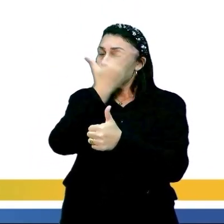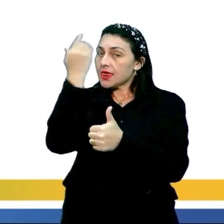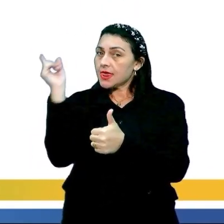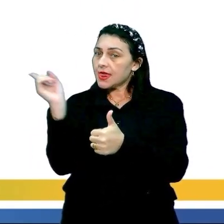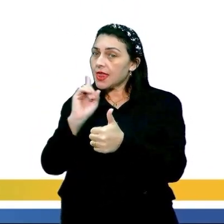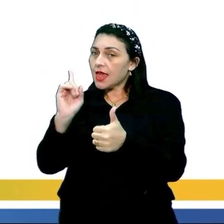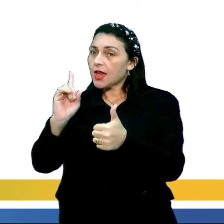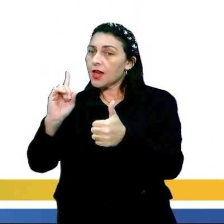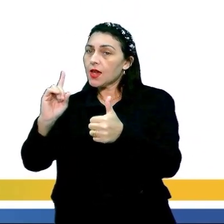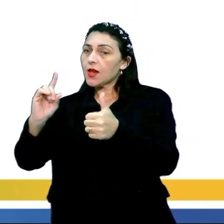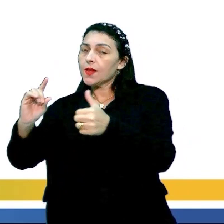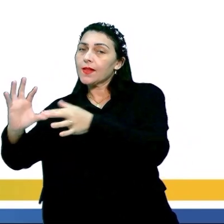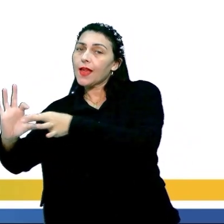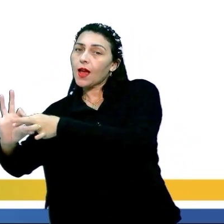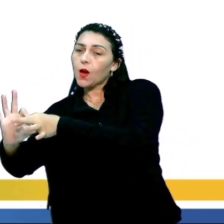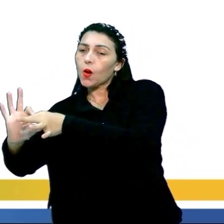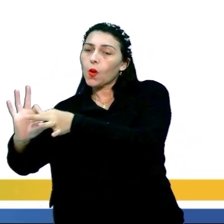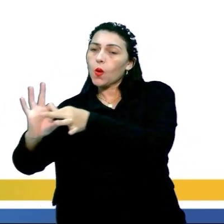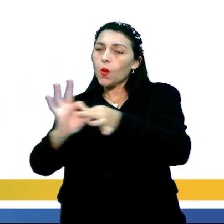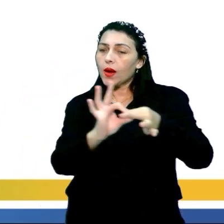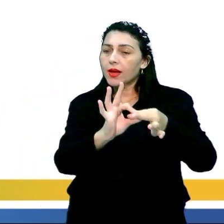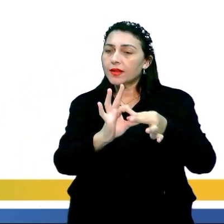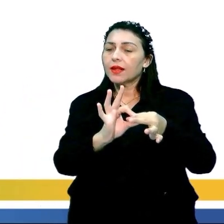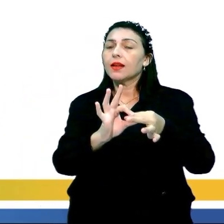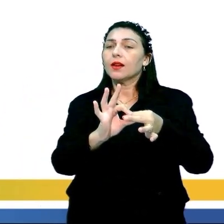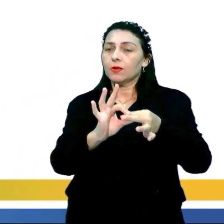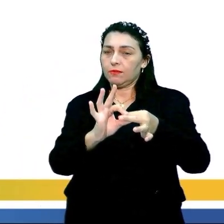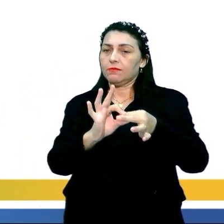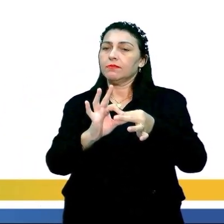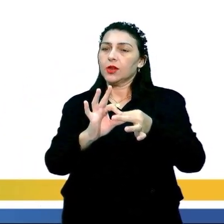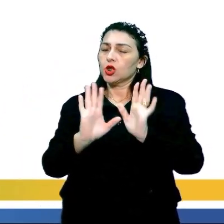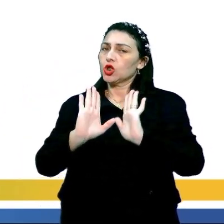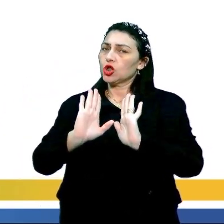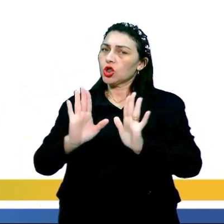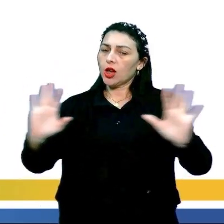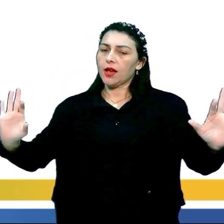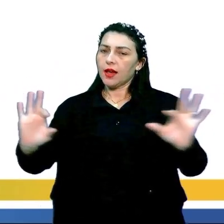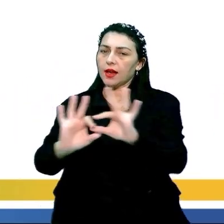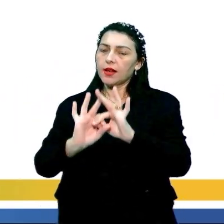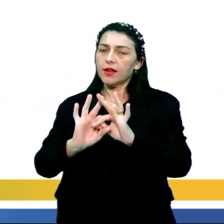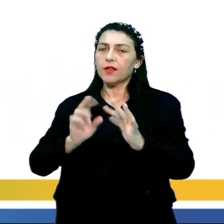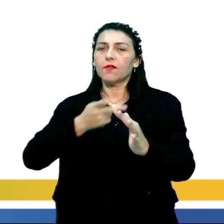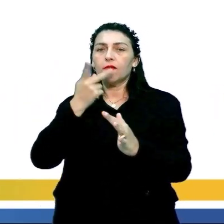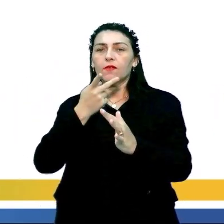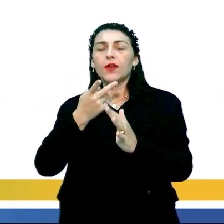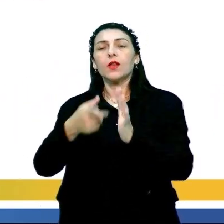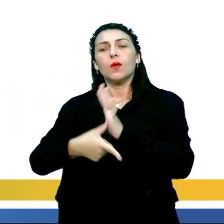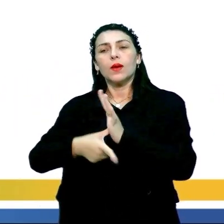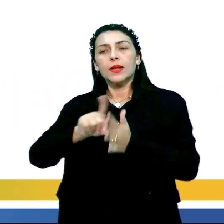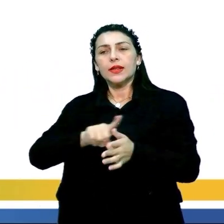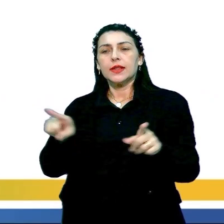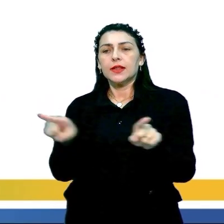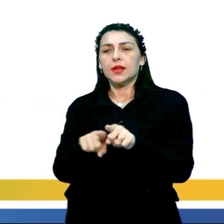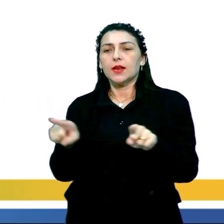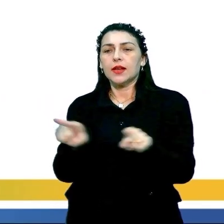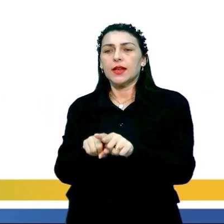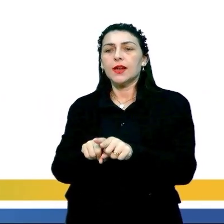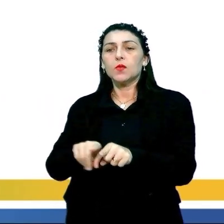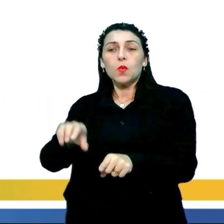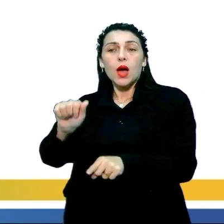do elemento de coesão, né, para ligar aquilo que ela já falou, e ela também colocou